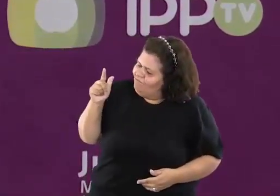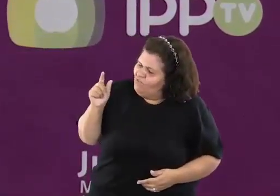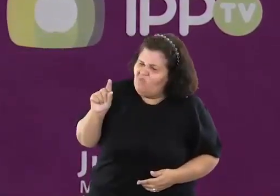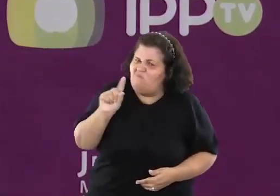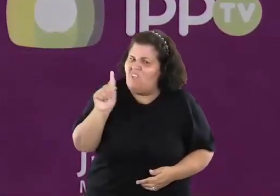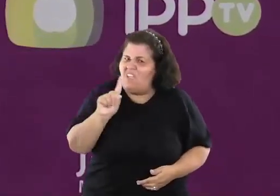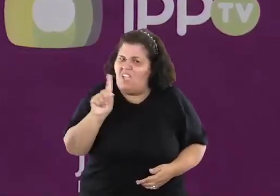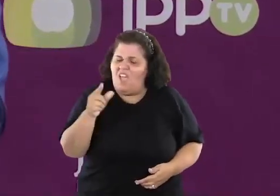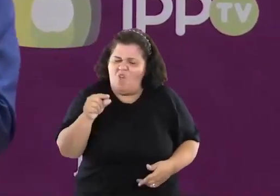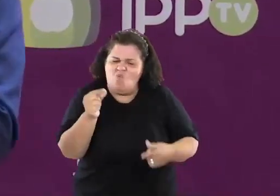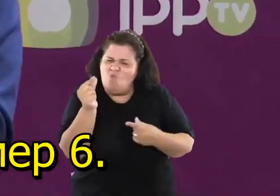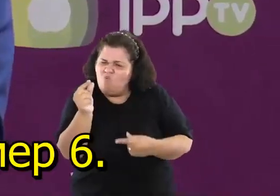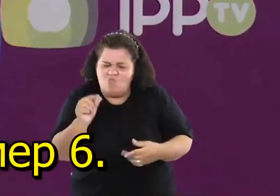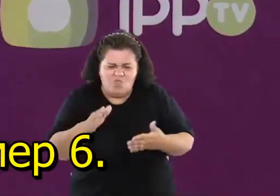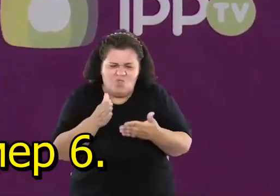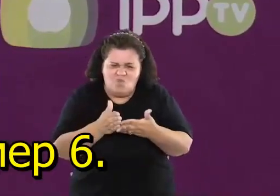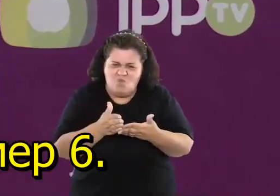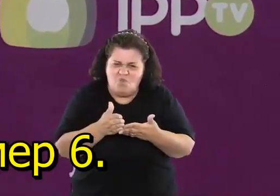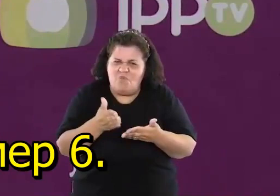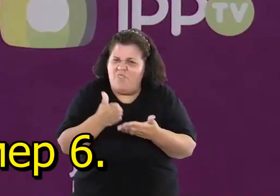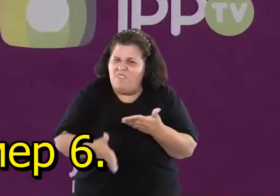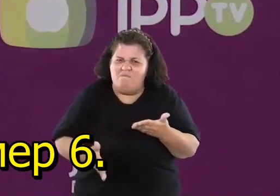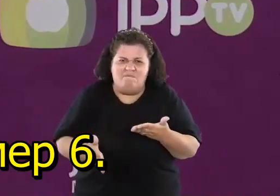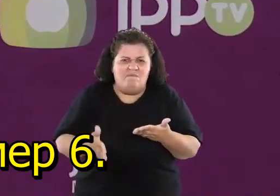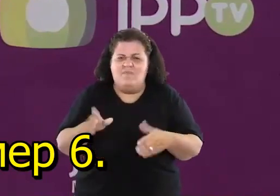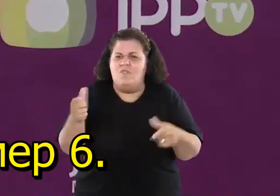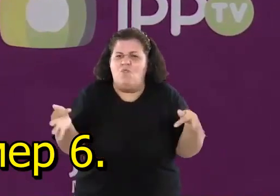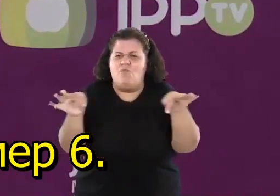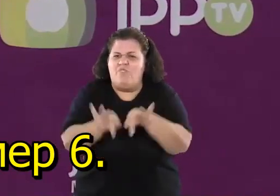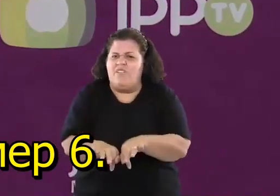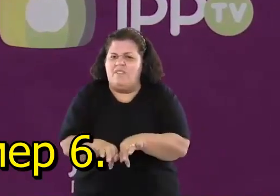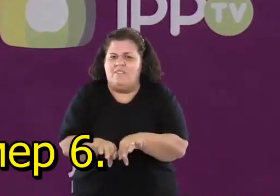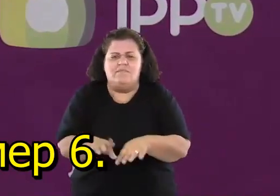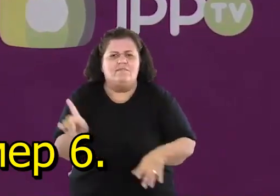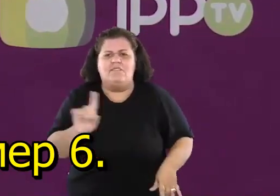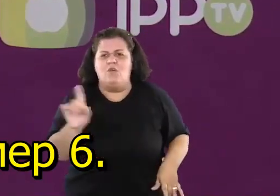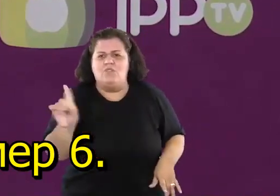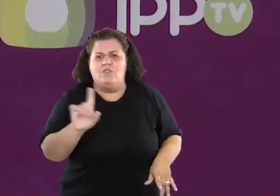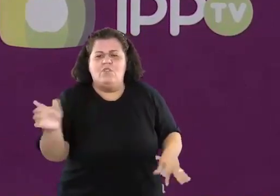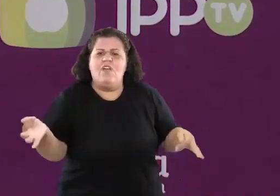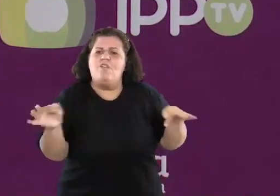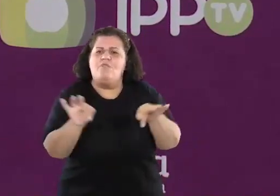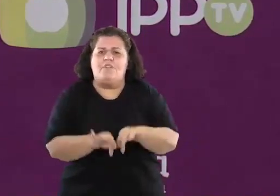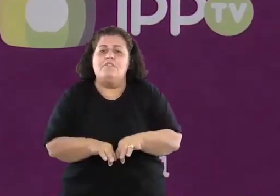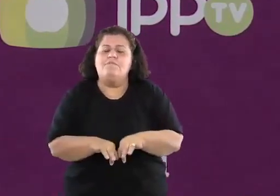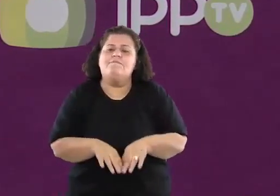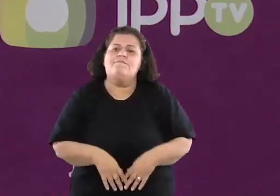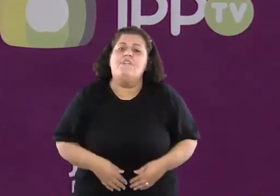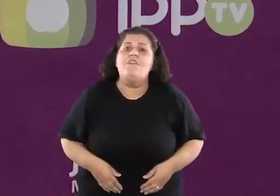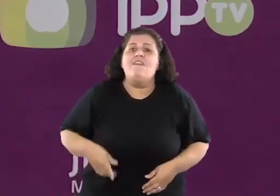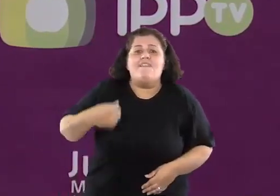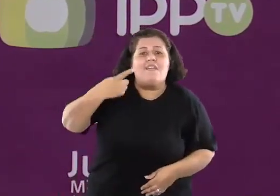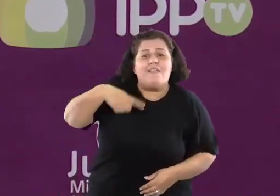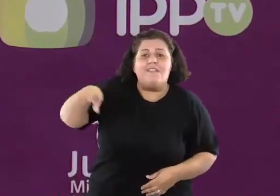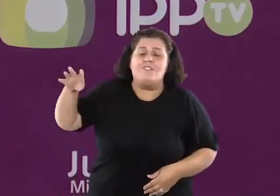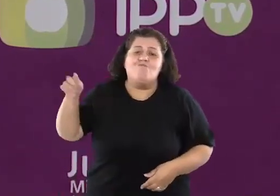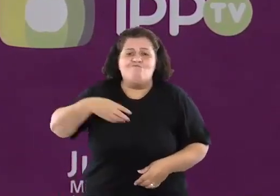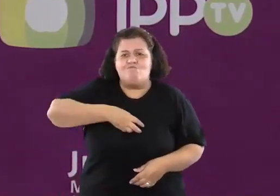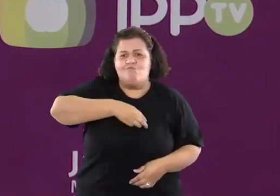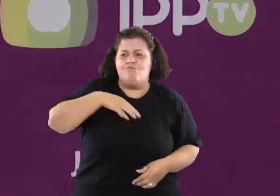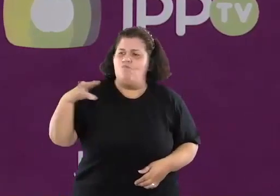última palavra. Olha comigo o versículo de número 6. Aquelas mulheres